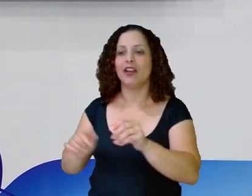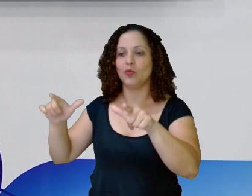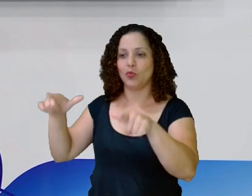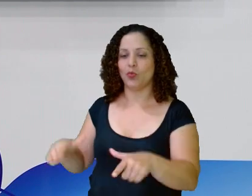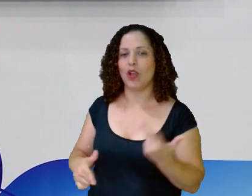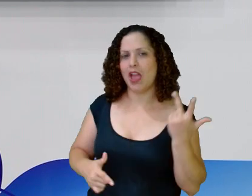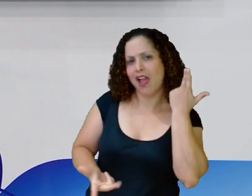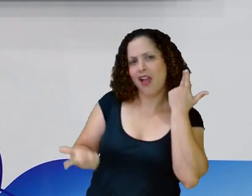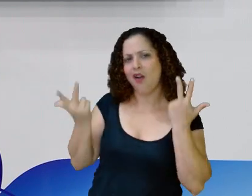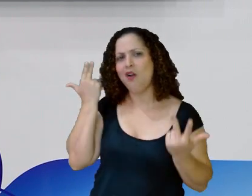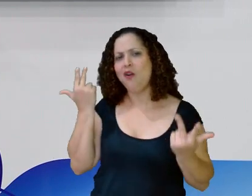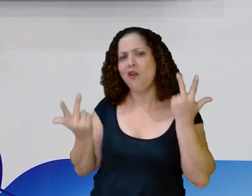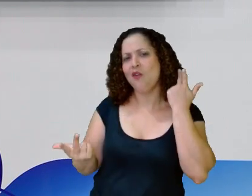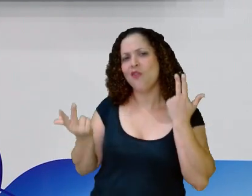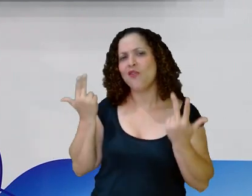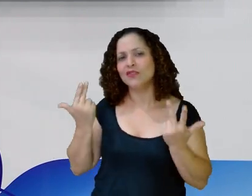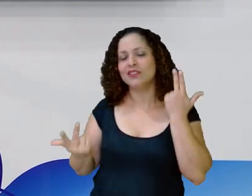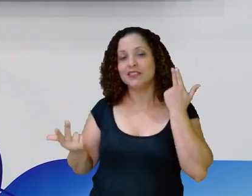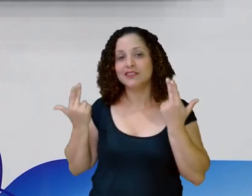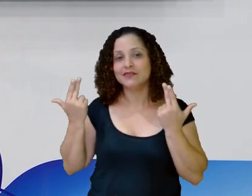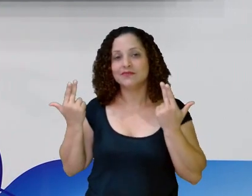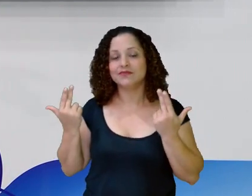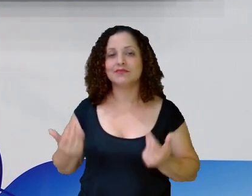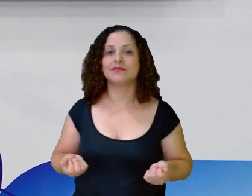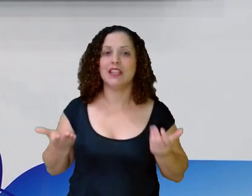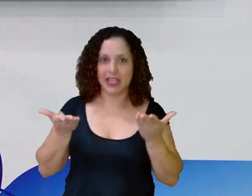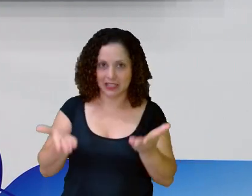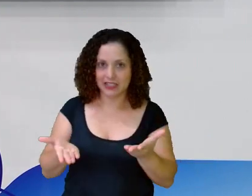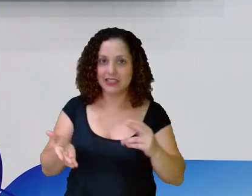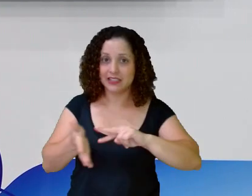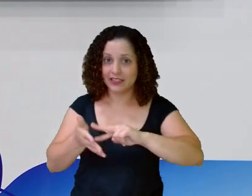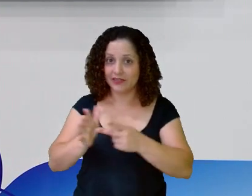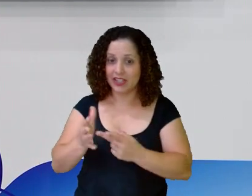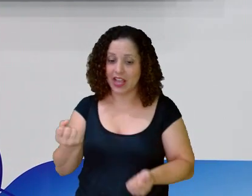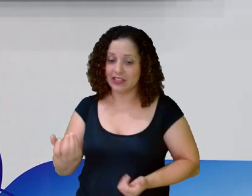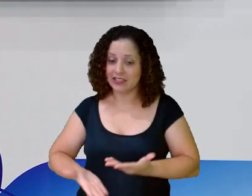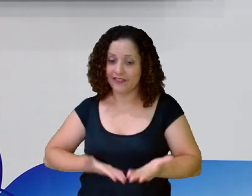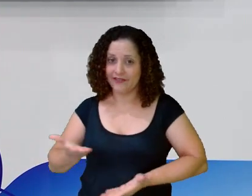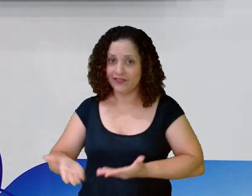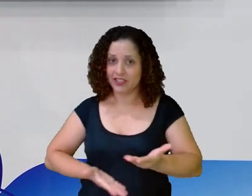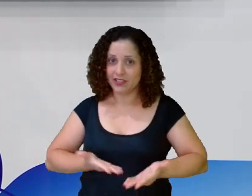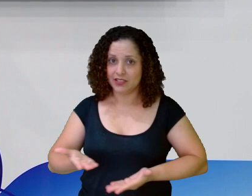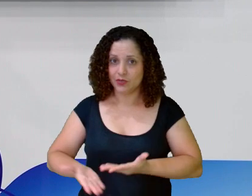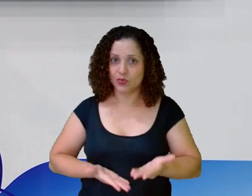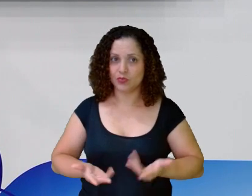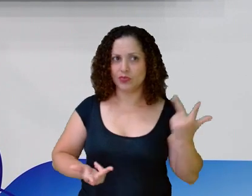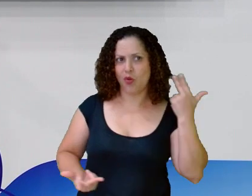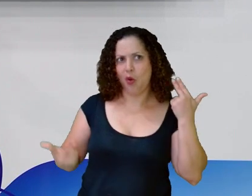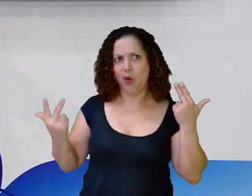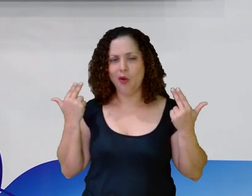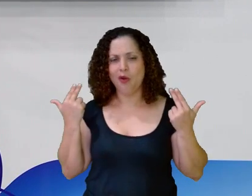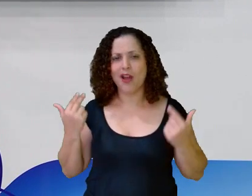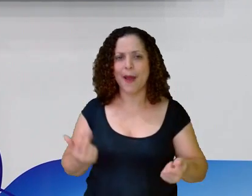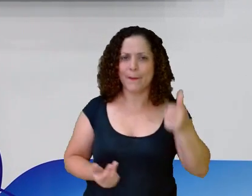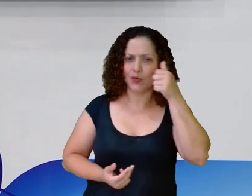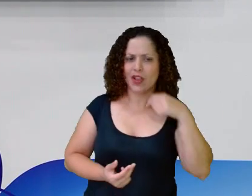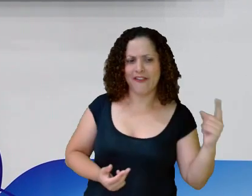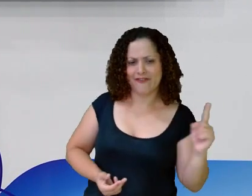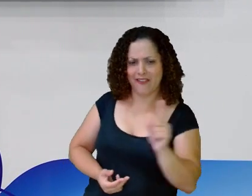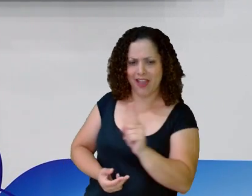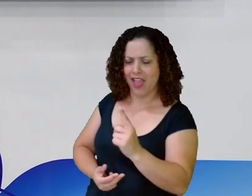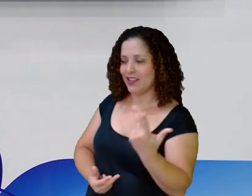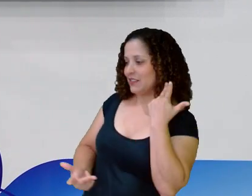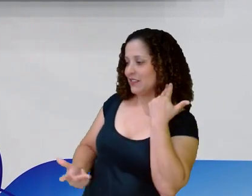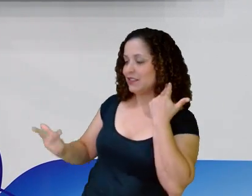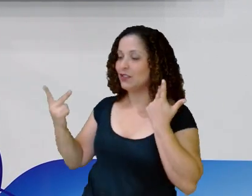num salão de beleza, e aí serviços, precisa ter pessoas lá. Então, se vai uma mulher num salão de beleza, ela vai cortar